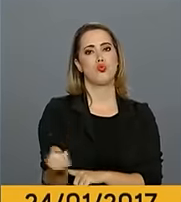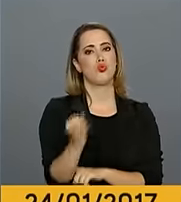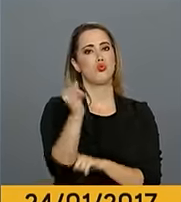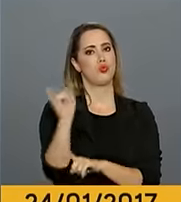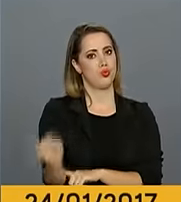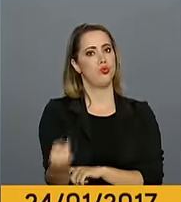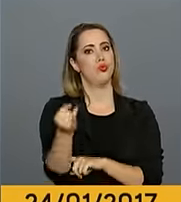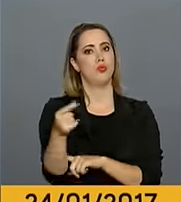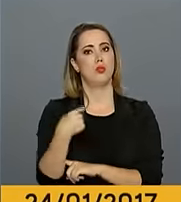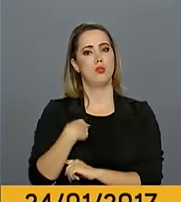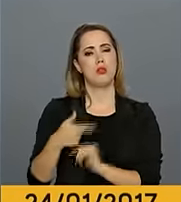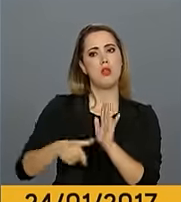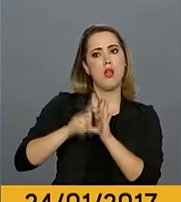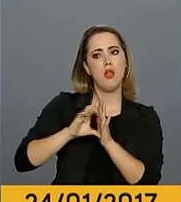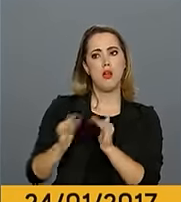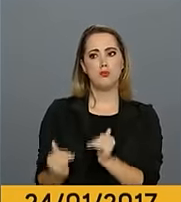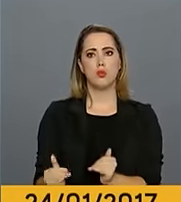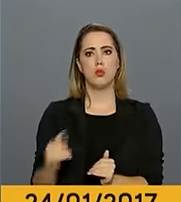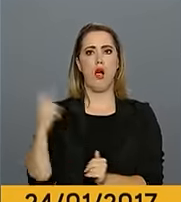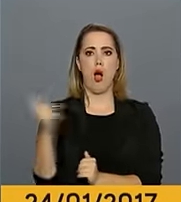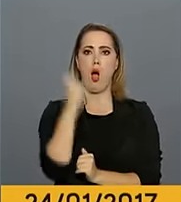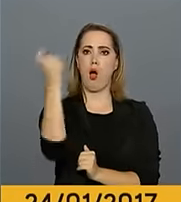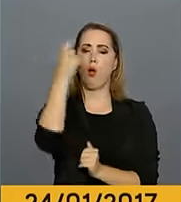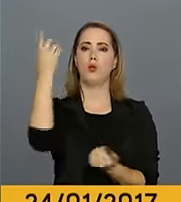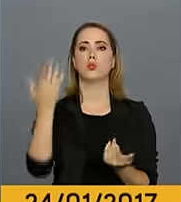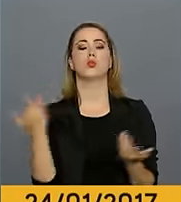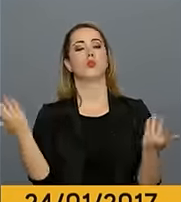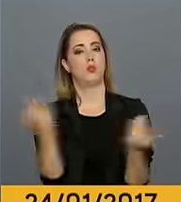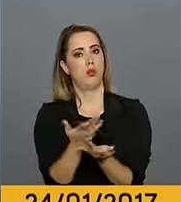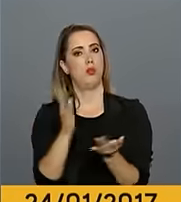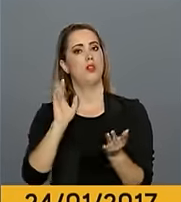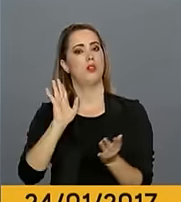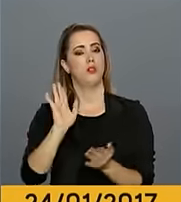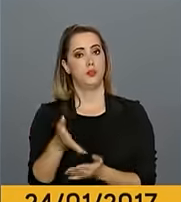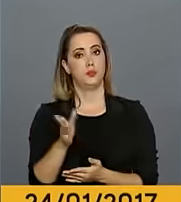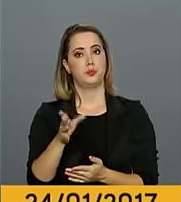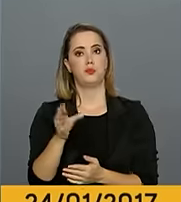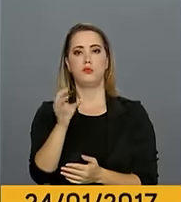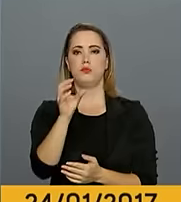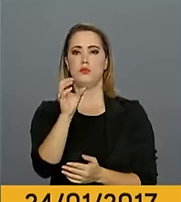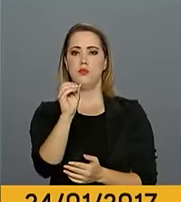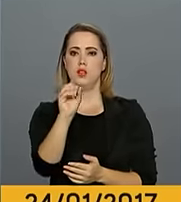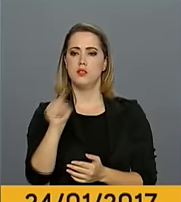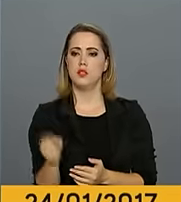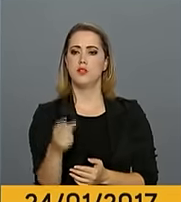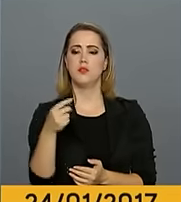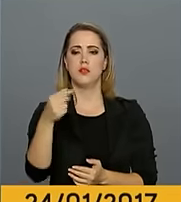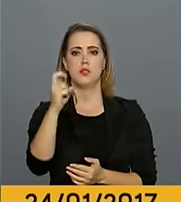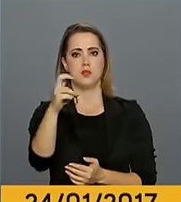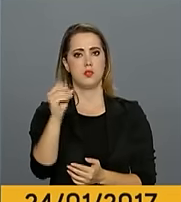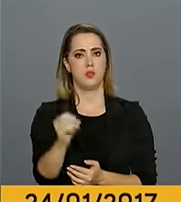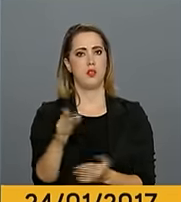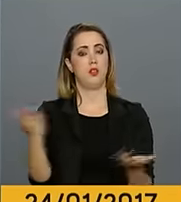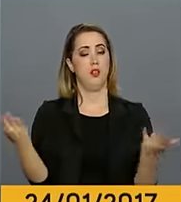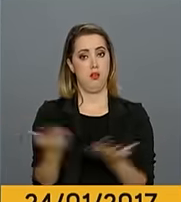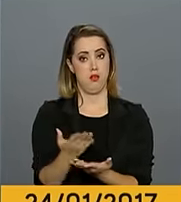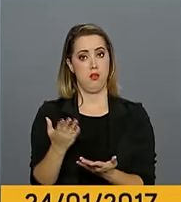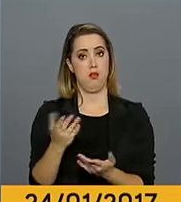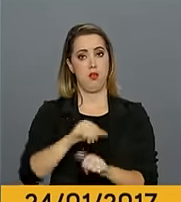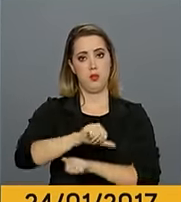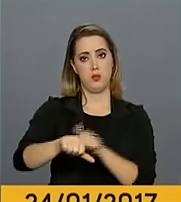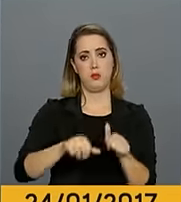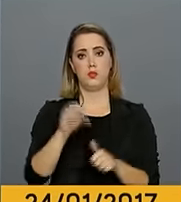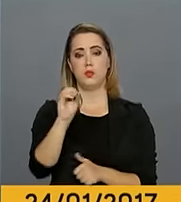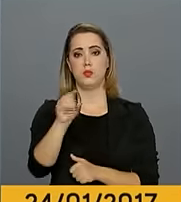muito significativo, muito alto, e que logo veio, num primeiro momento, 0,50, agora 0,75, e sem